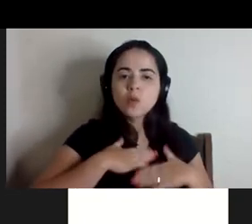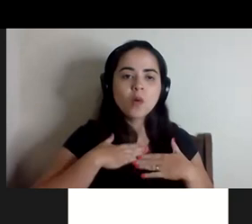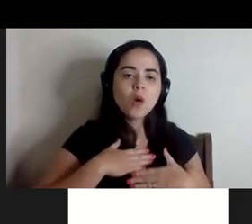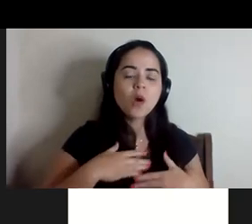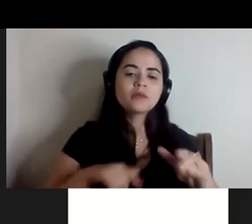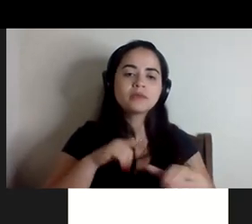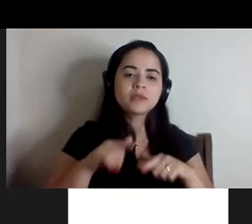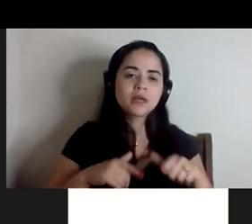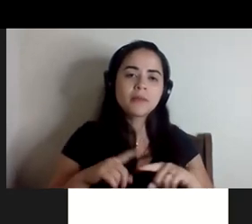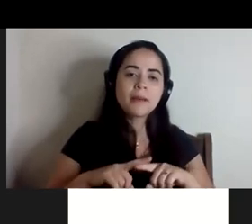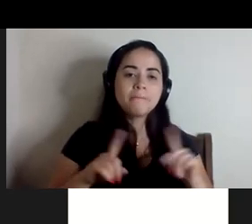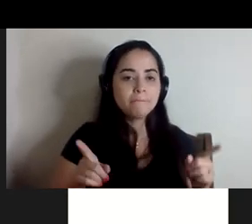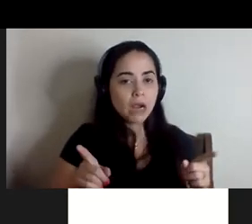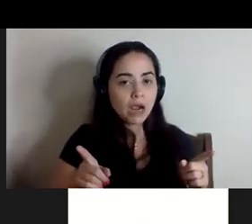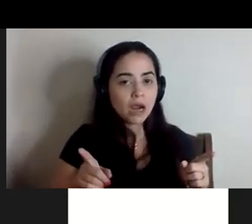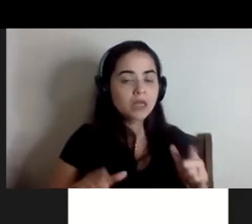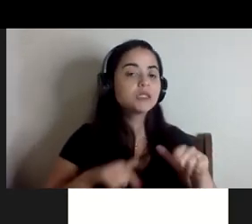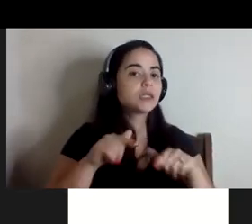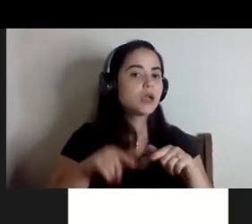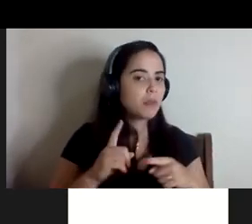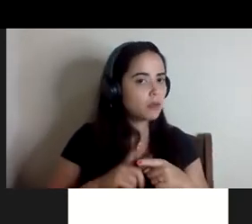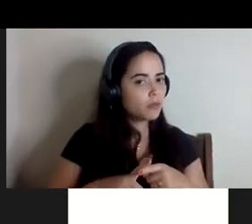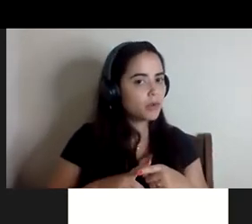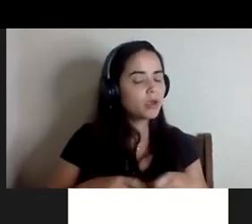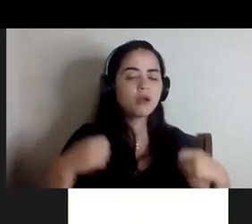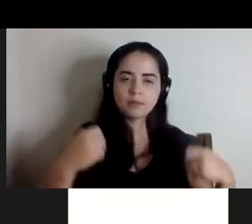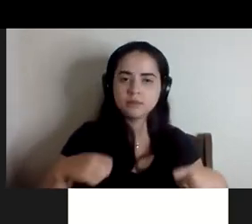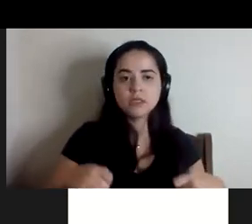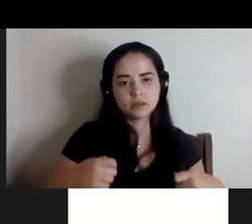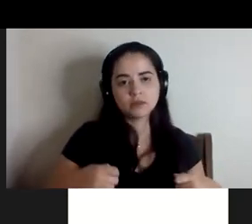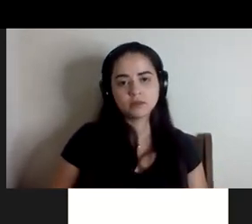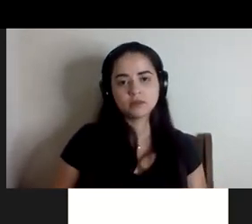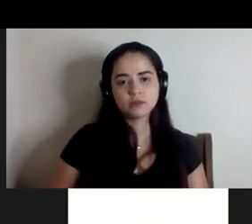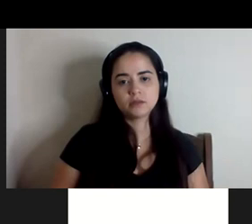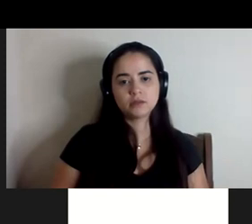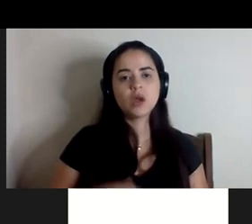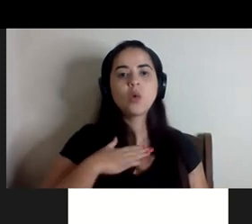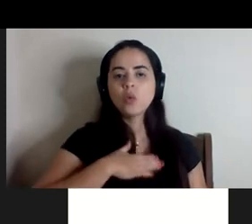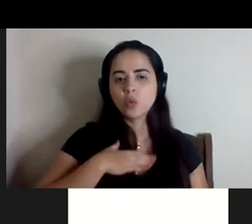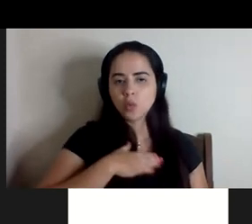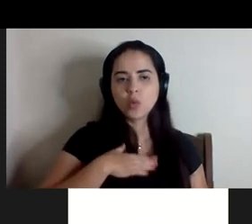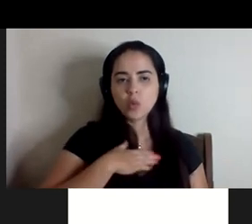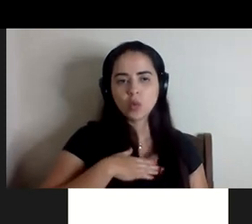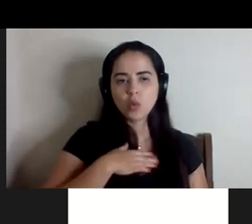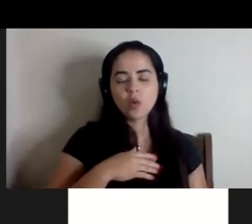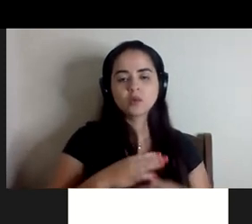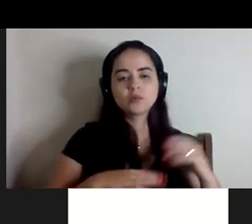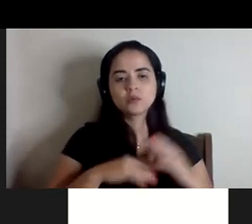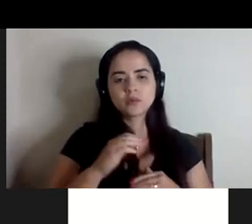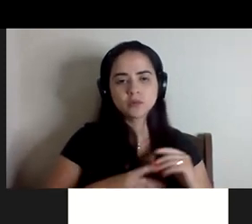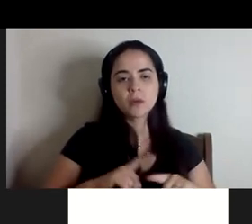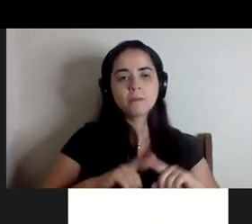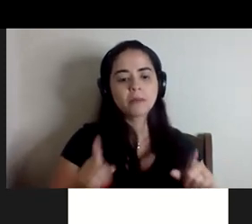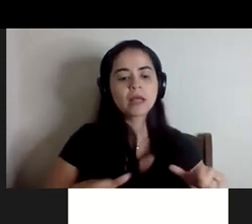que eu faço, mas eu trabalho porque eu preciso. Eu gosto do que eu faço, mas eu trabalho porque eu